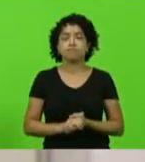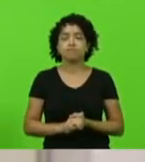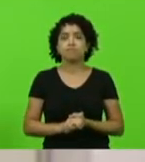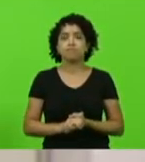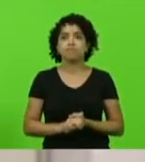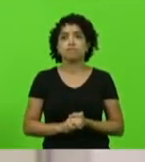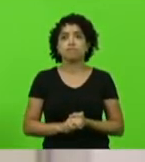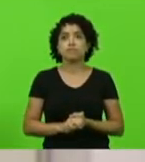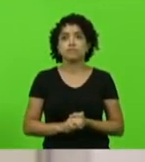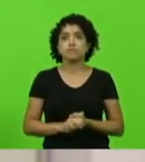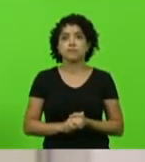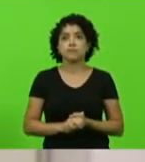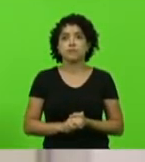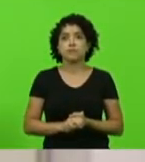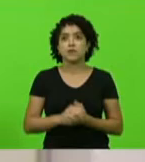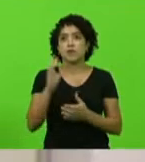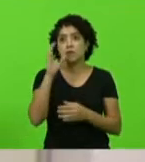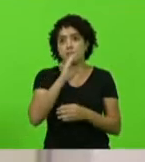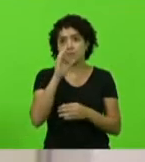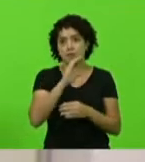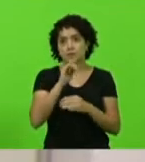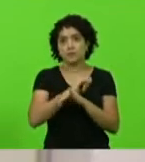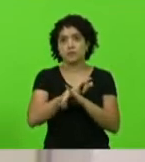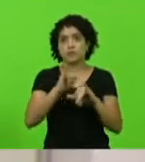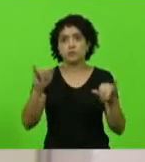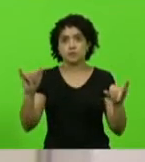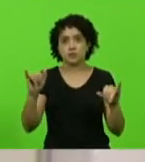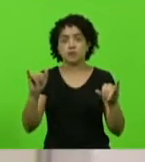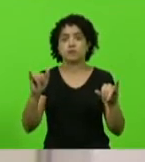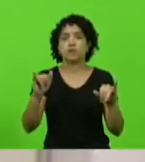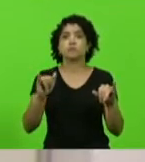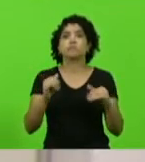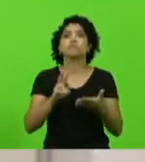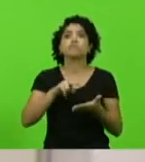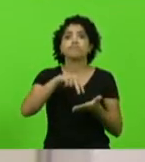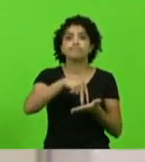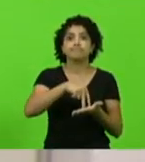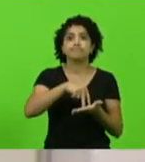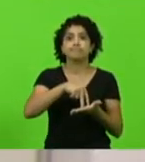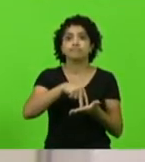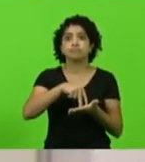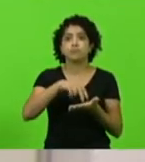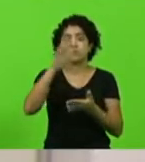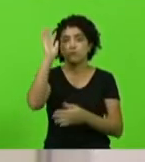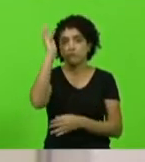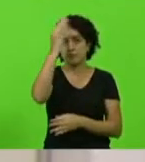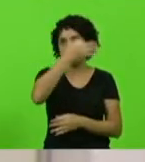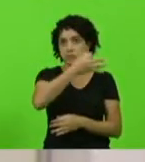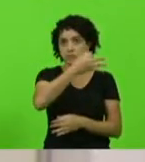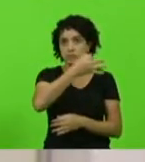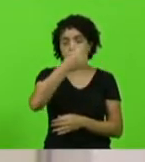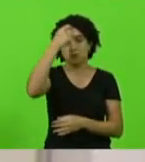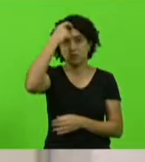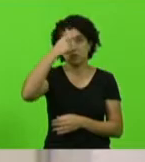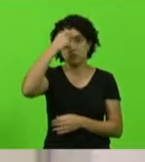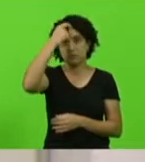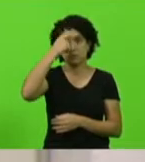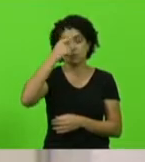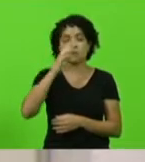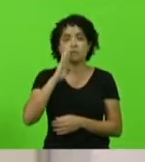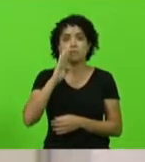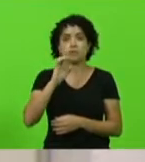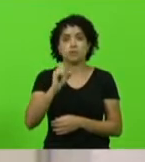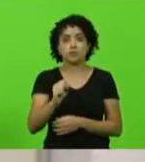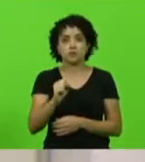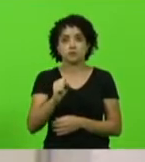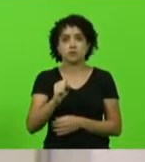distribuição. Breves comunicações, fizeram uso da palavra os senhores deputados Fabiano da Luz, Maurício Skudlak, Bruno Souza e